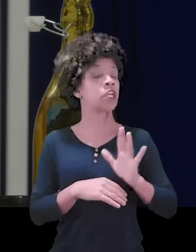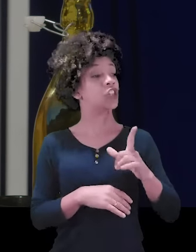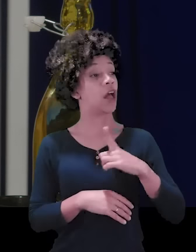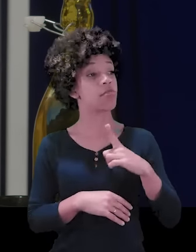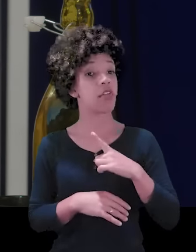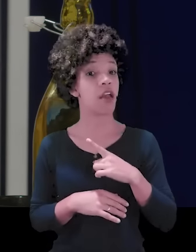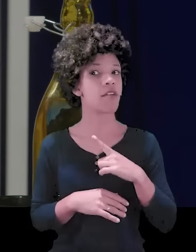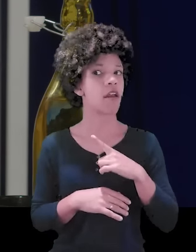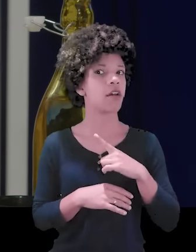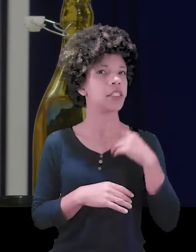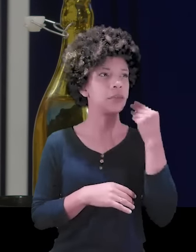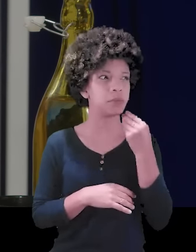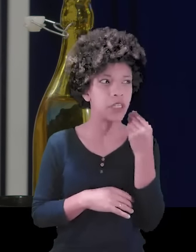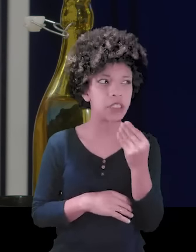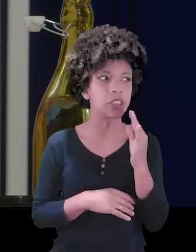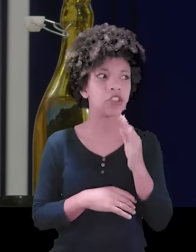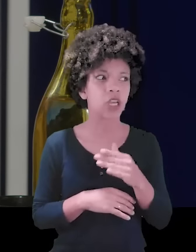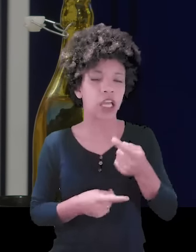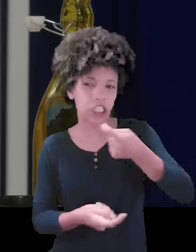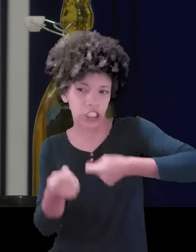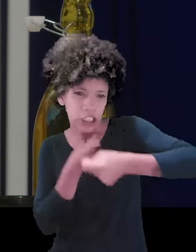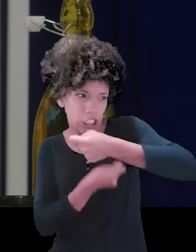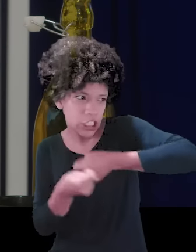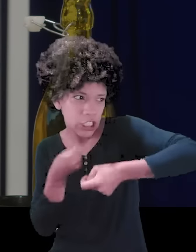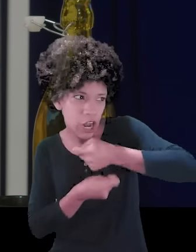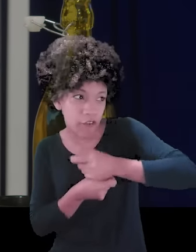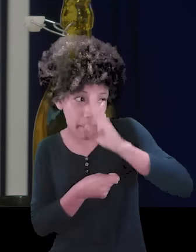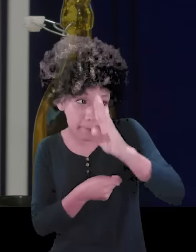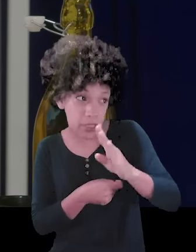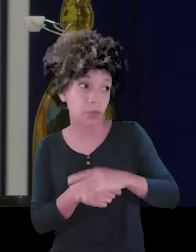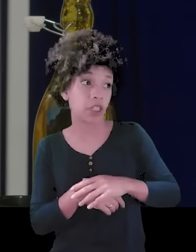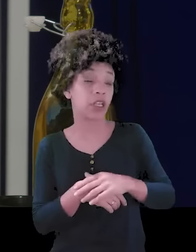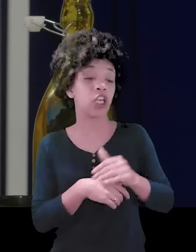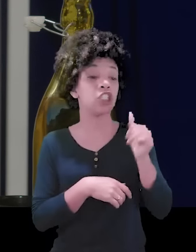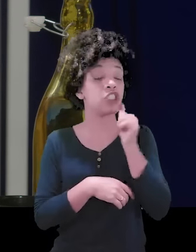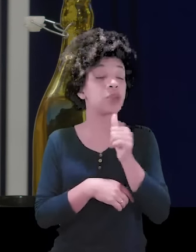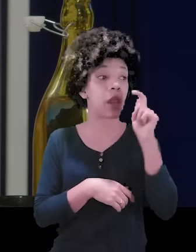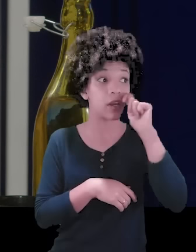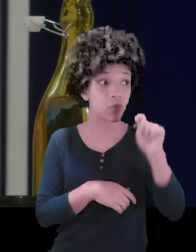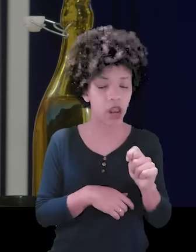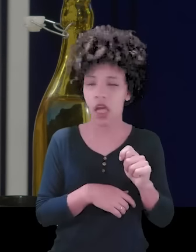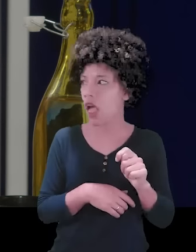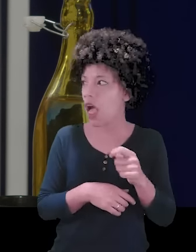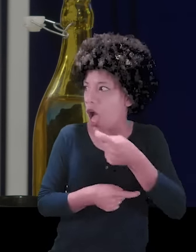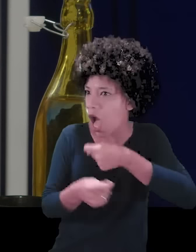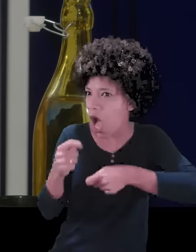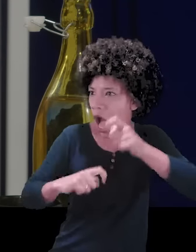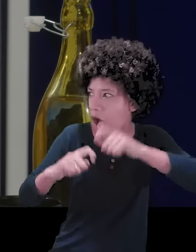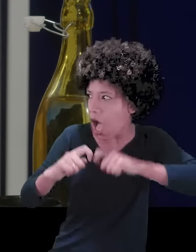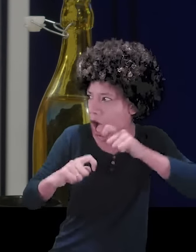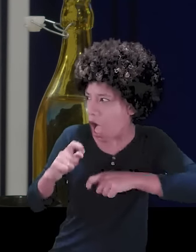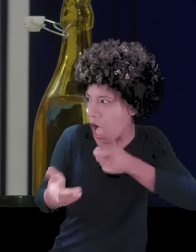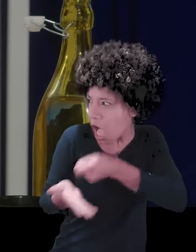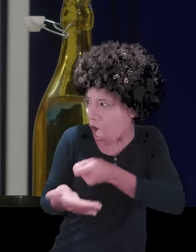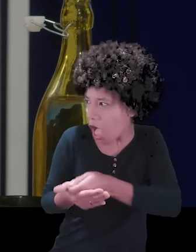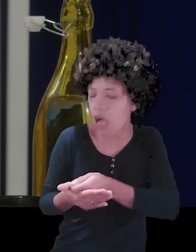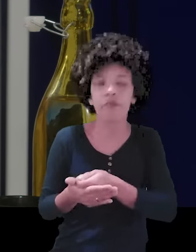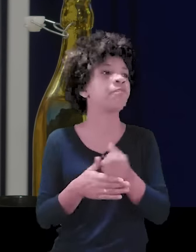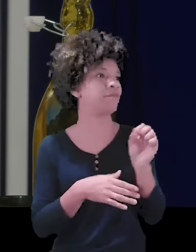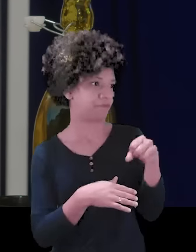tem relatos de tráfico de o principalmente ucranianas da exploração ficar exploração sexual